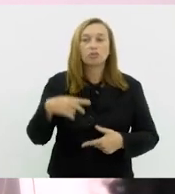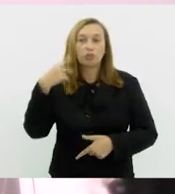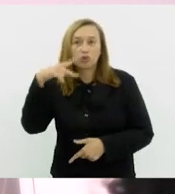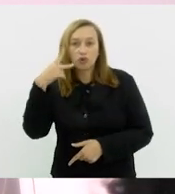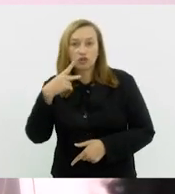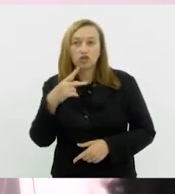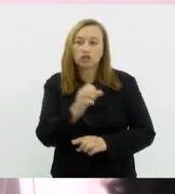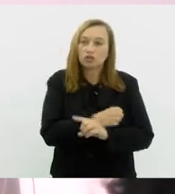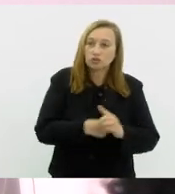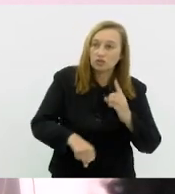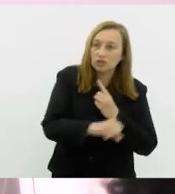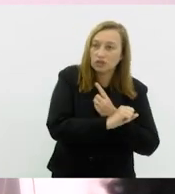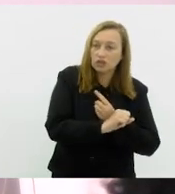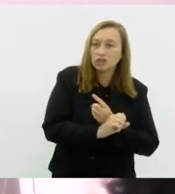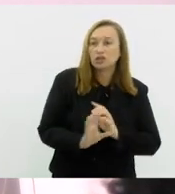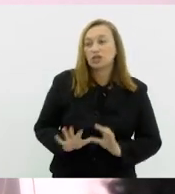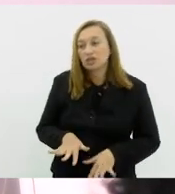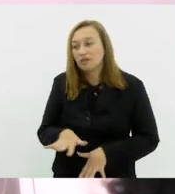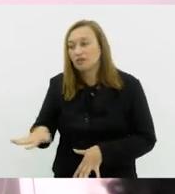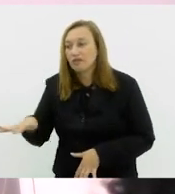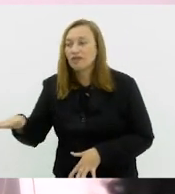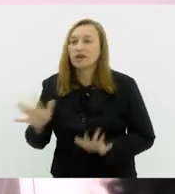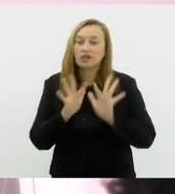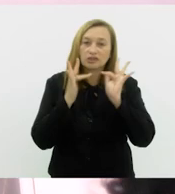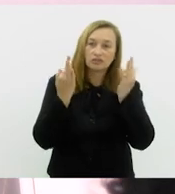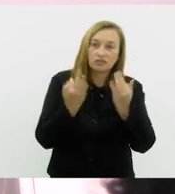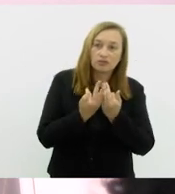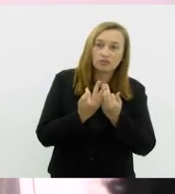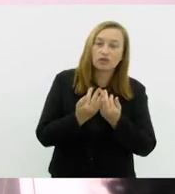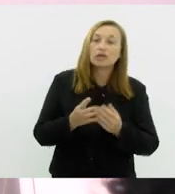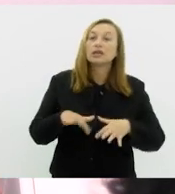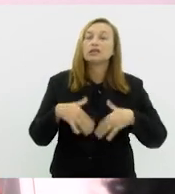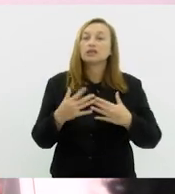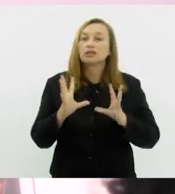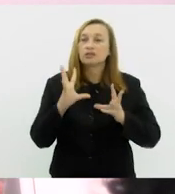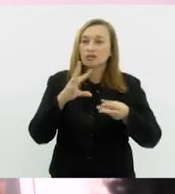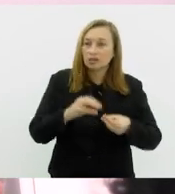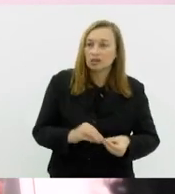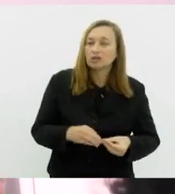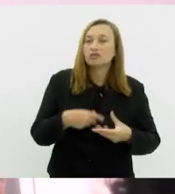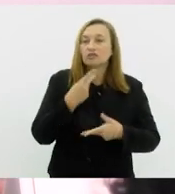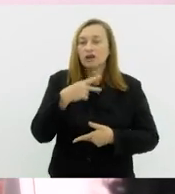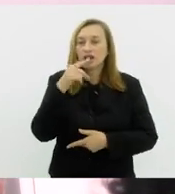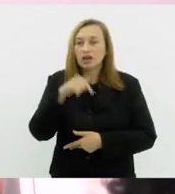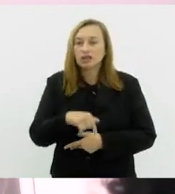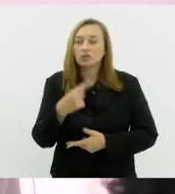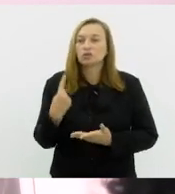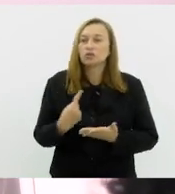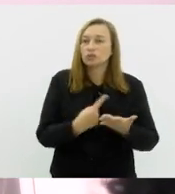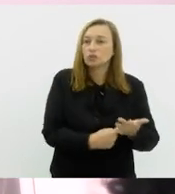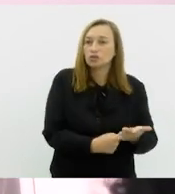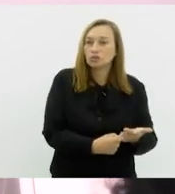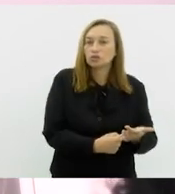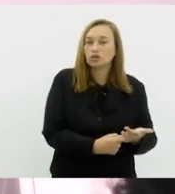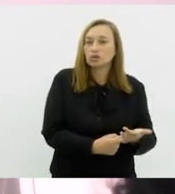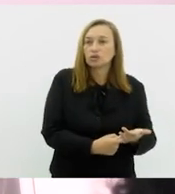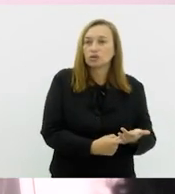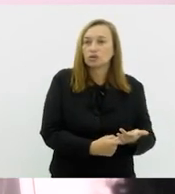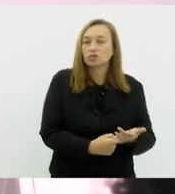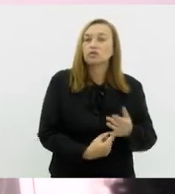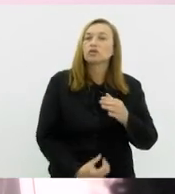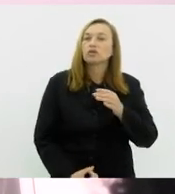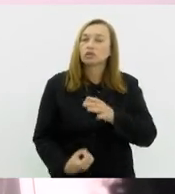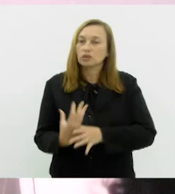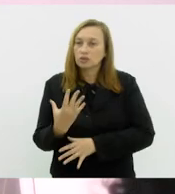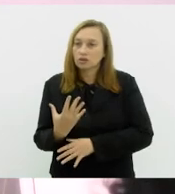na sociedade, seja na nossa comunidade, seja na nossa família. Então, para concluir, quero reafirmar aqui o meu compromisso com essa produção